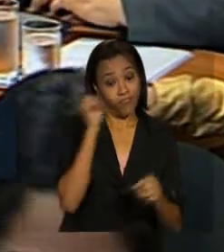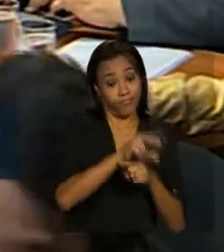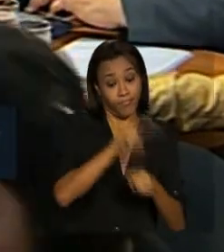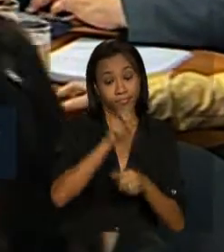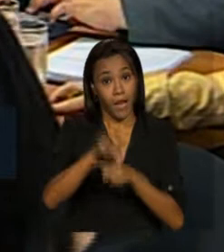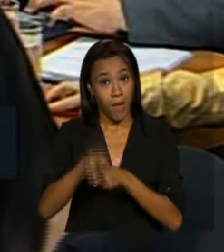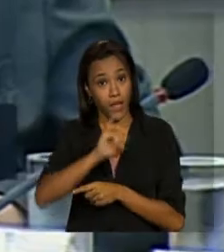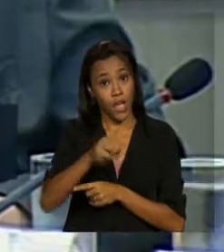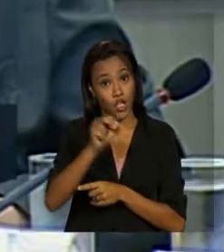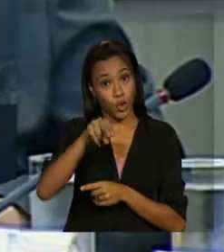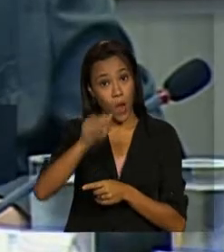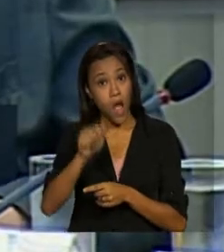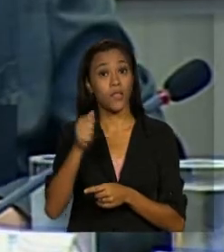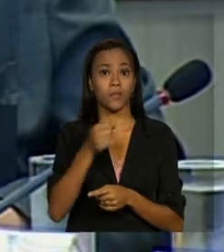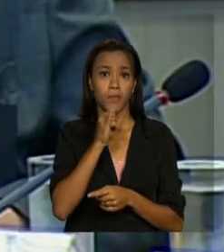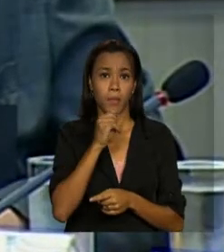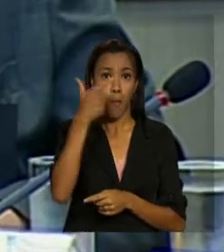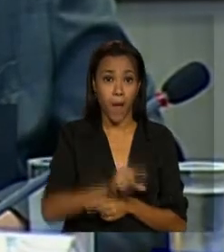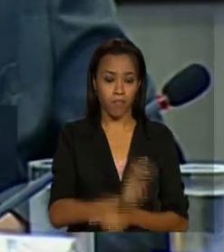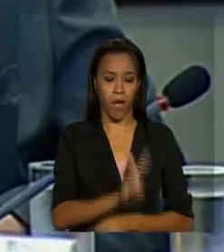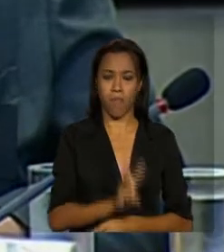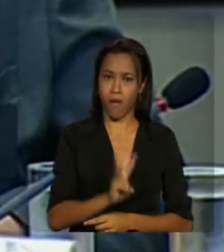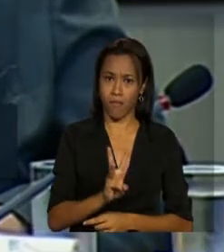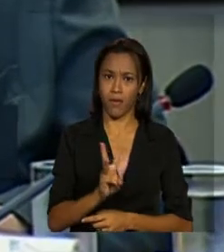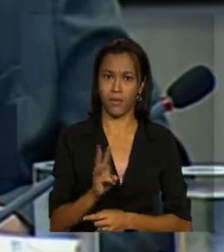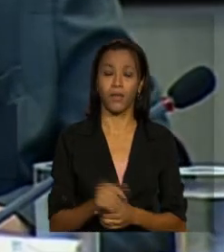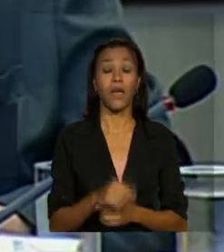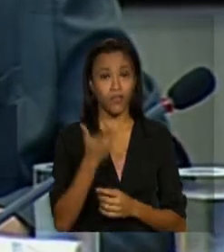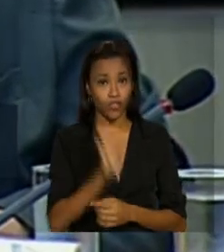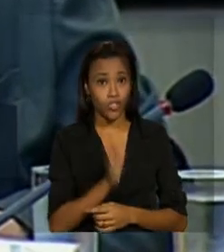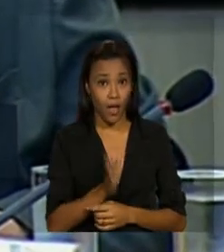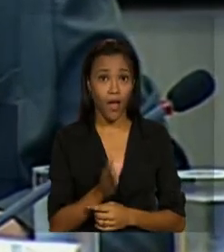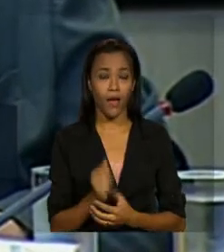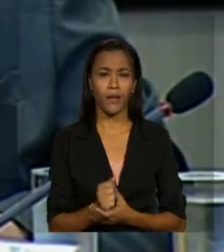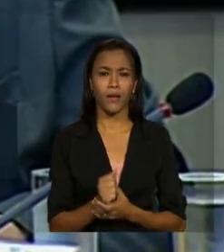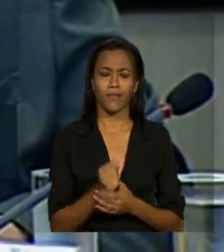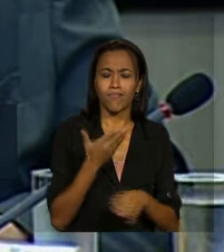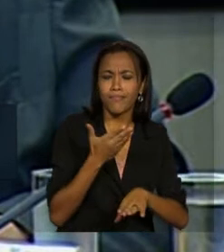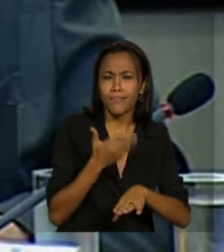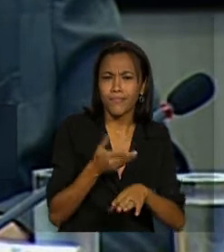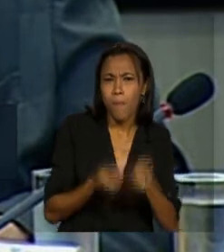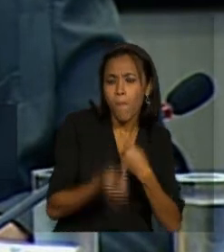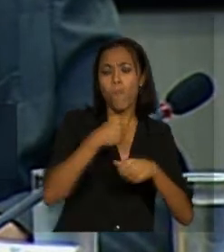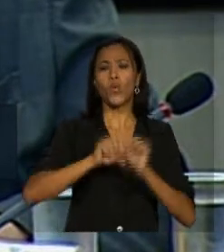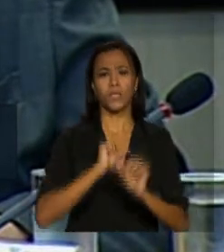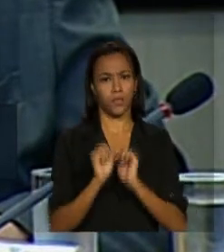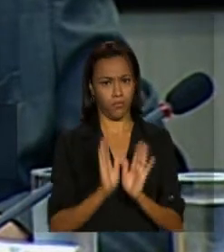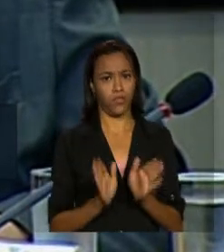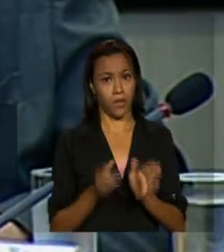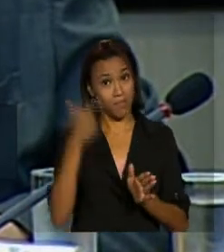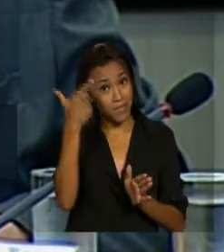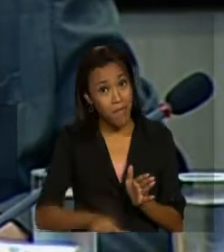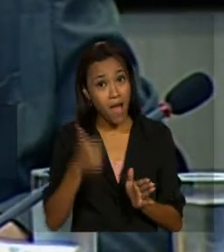que a Joana coloca é referente ao portal Mais Emprego. Ele está sendo, Joana, requalificado porque precisa de ter